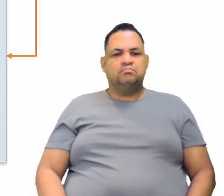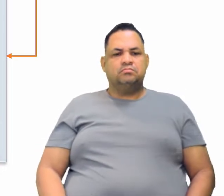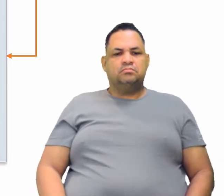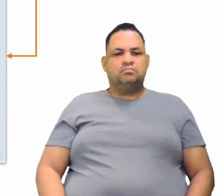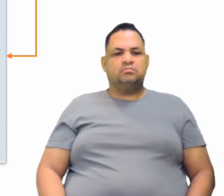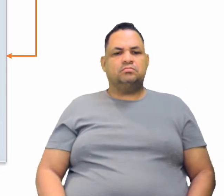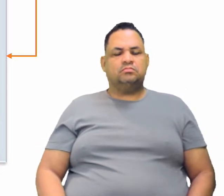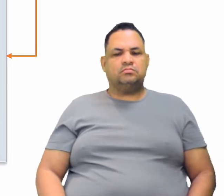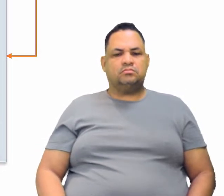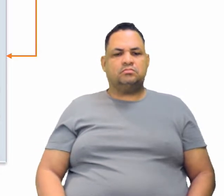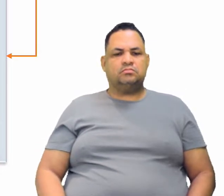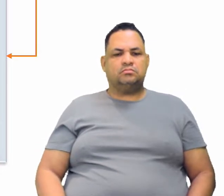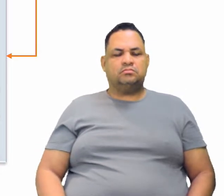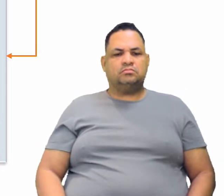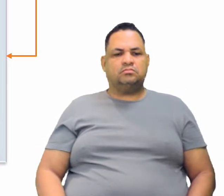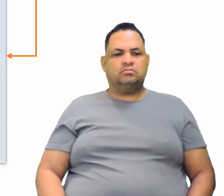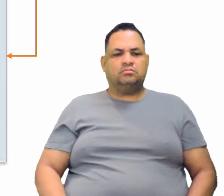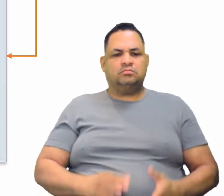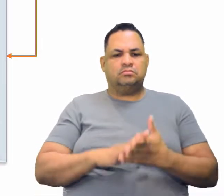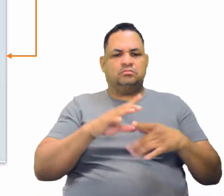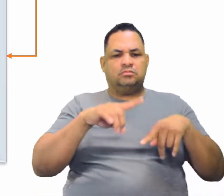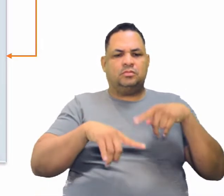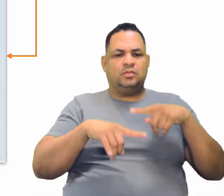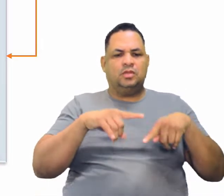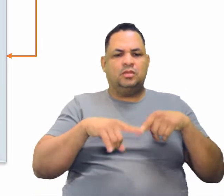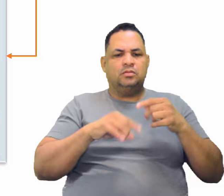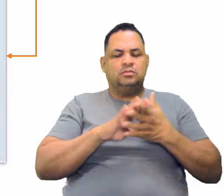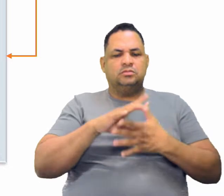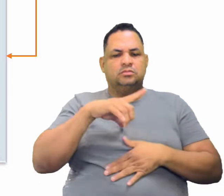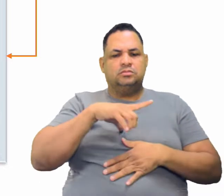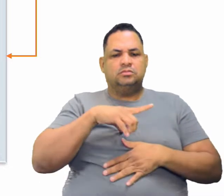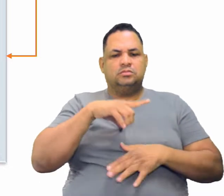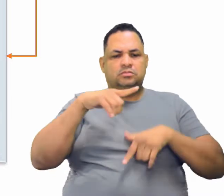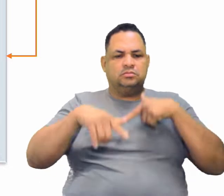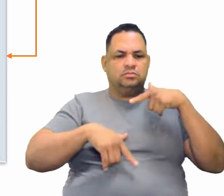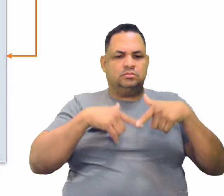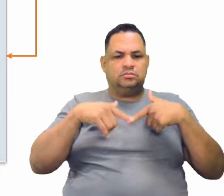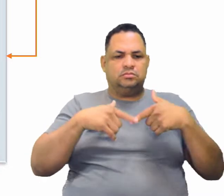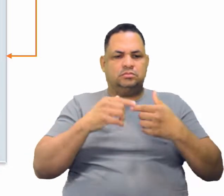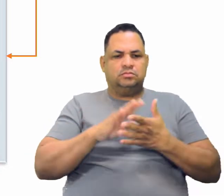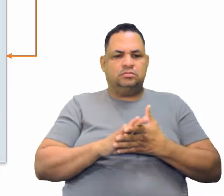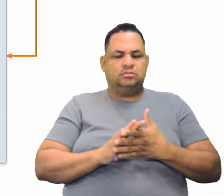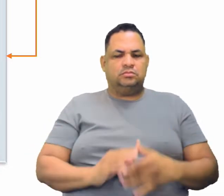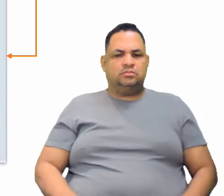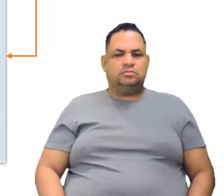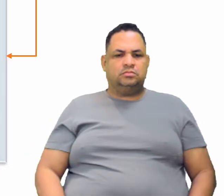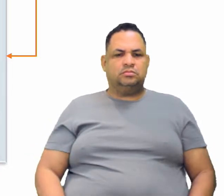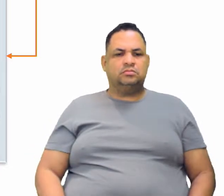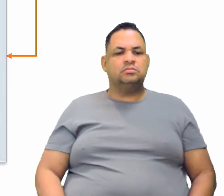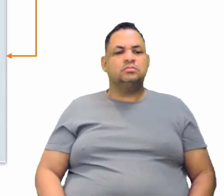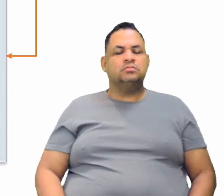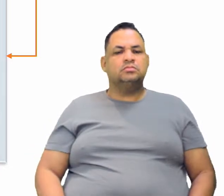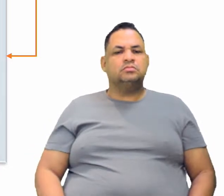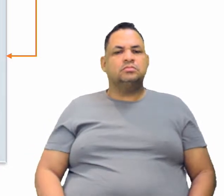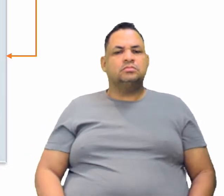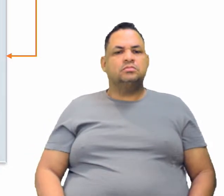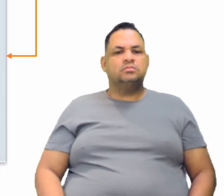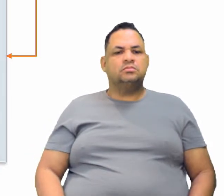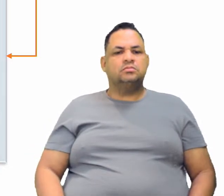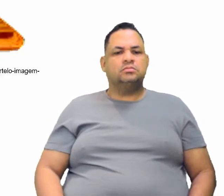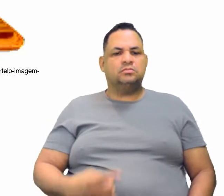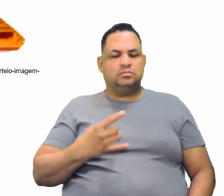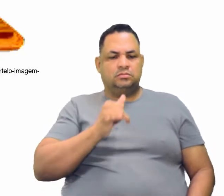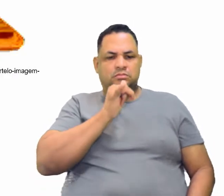a reação vai ser em cima do corpo que provocou a ação pela esquerda, tá certo? E aqui, para a gente ver